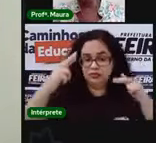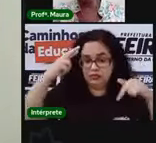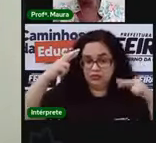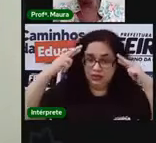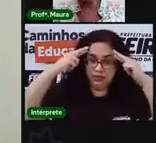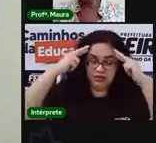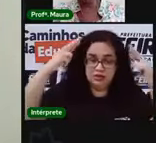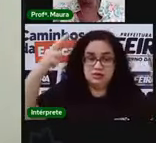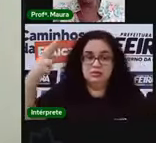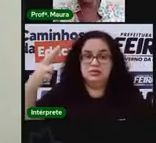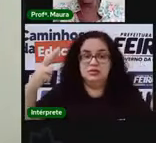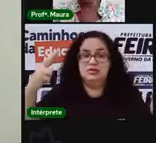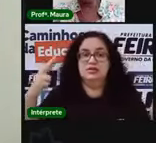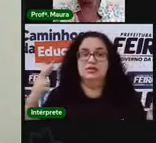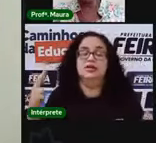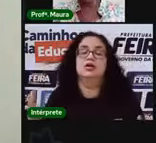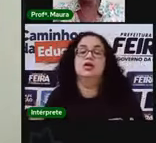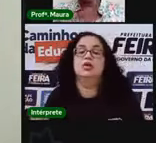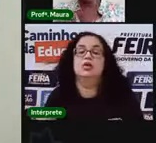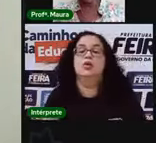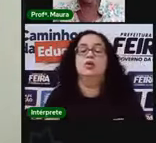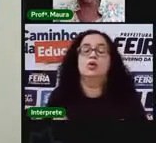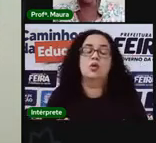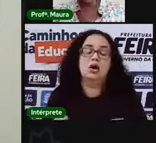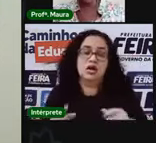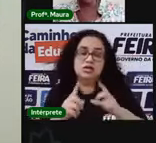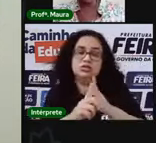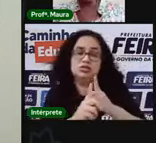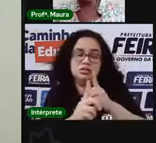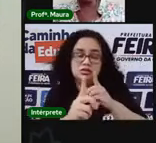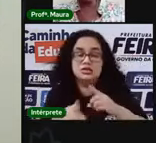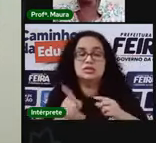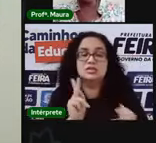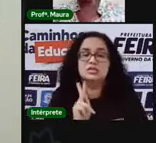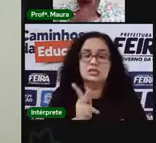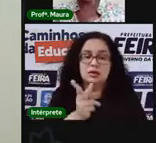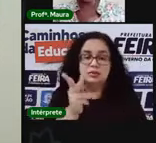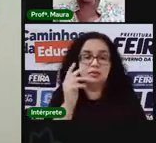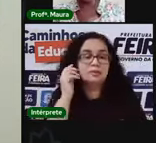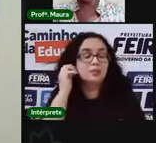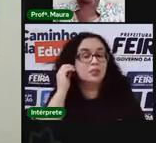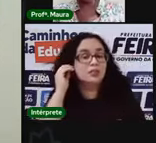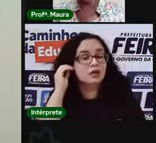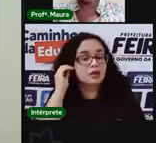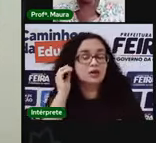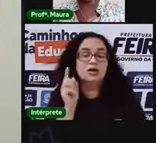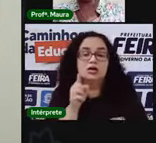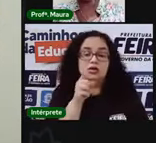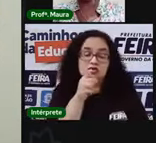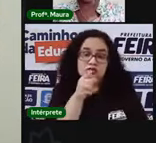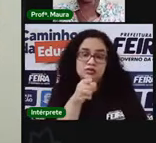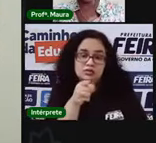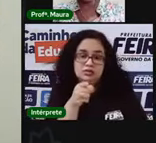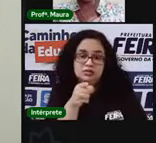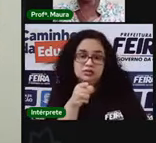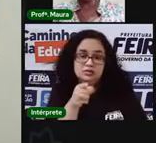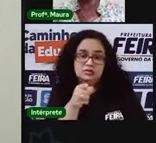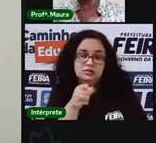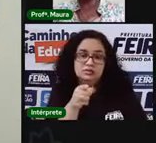Respeita o lockdown. Todas as vezes que você se põe, não